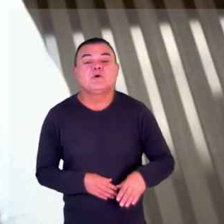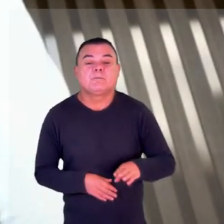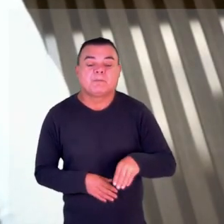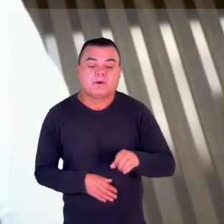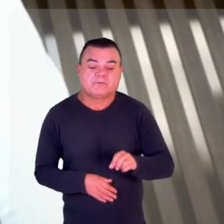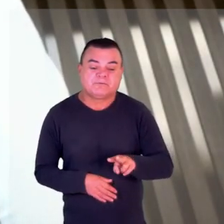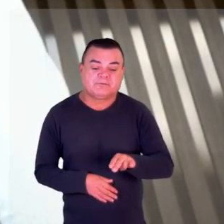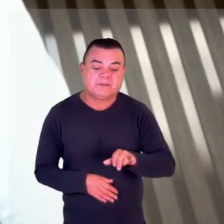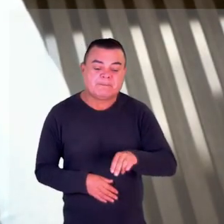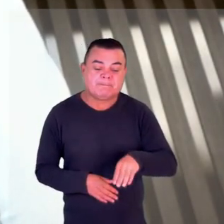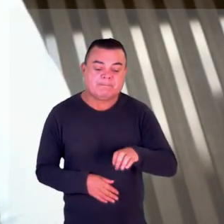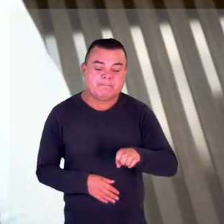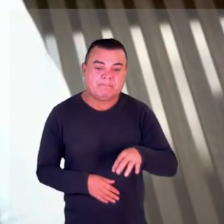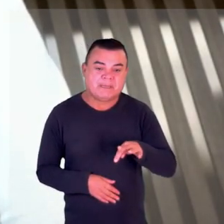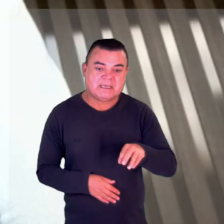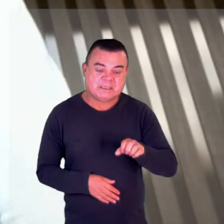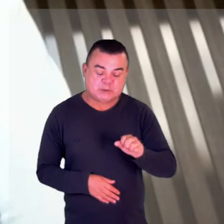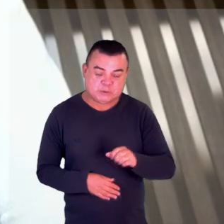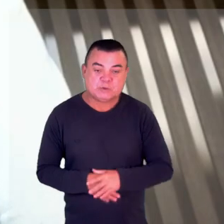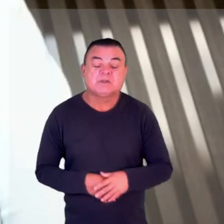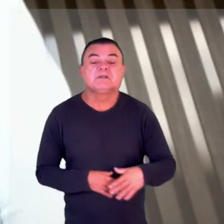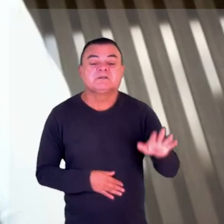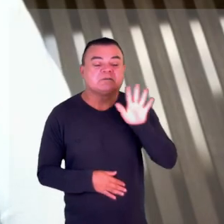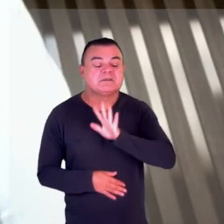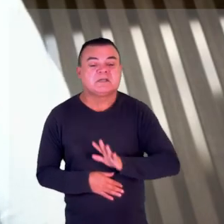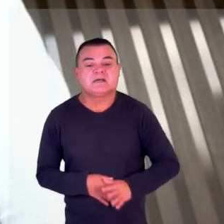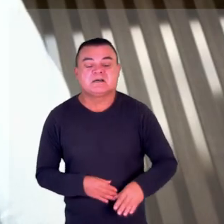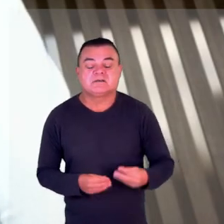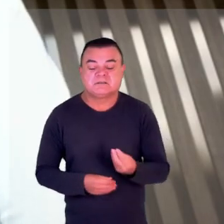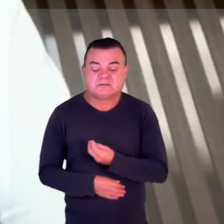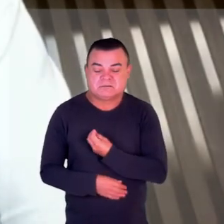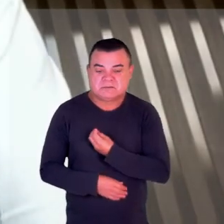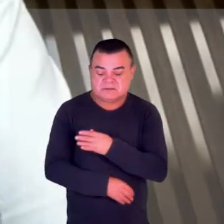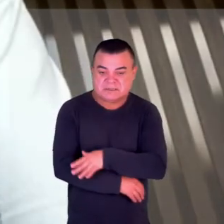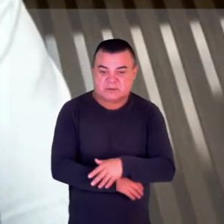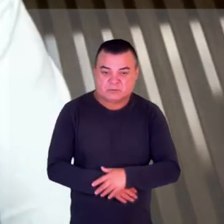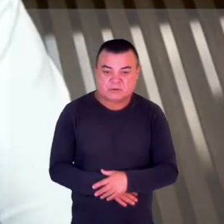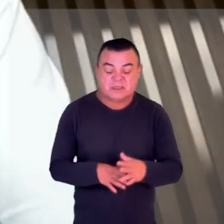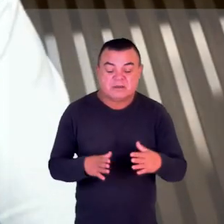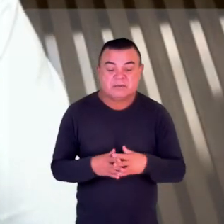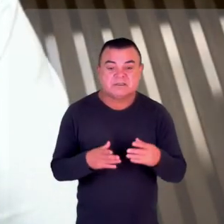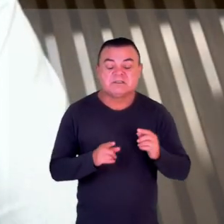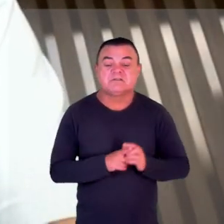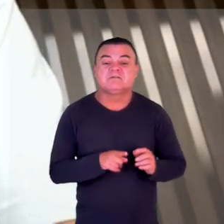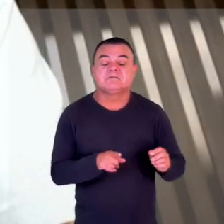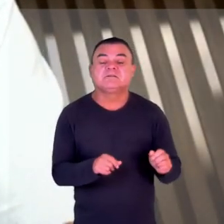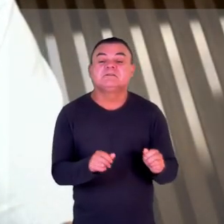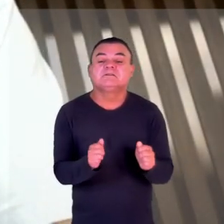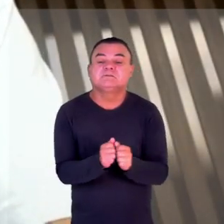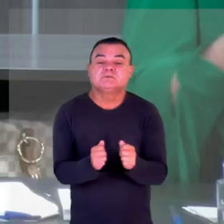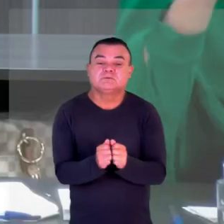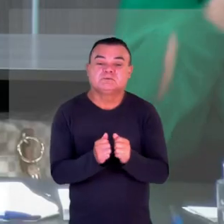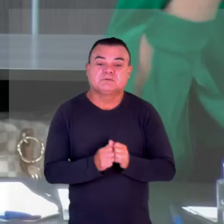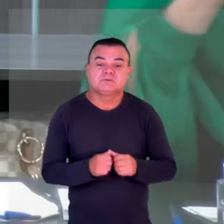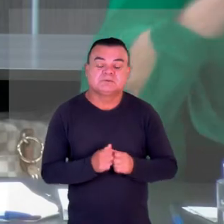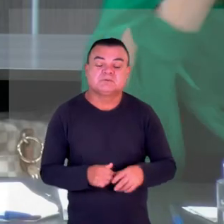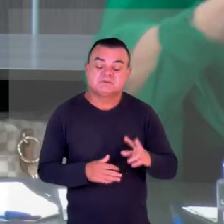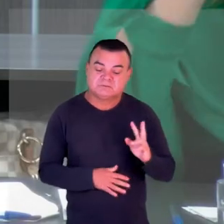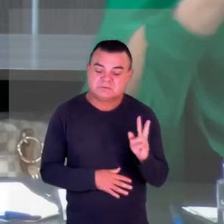nessa nessa busca de traçar estratégia paraa superação de fome junto a essa parcela da sociedade Muito